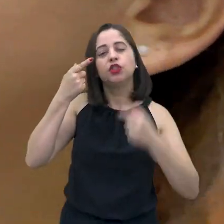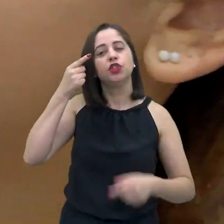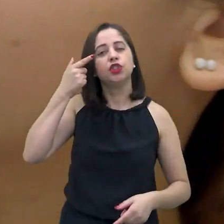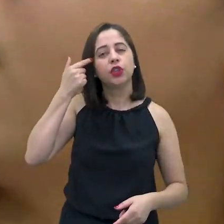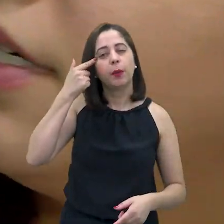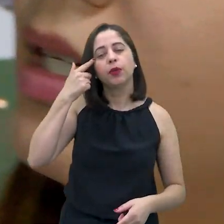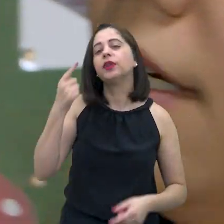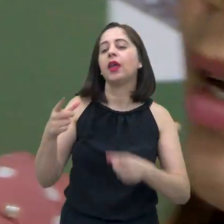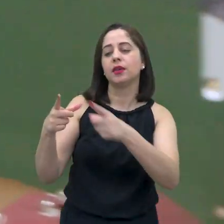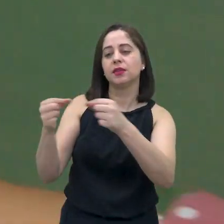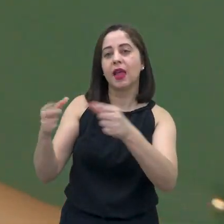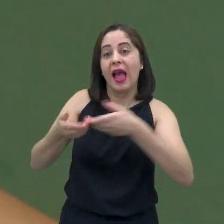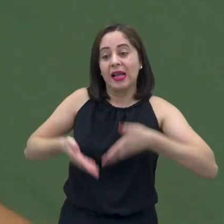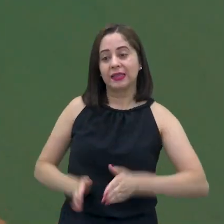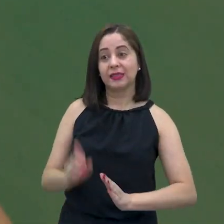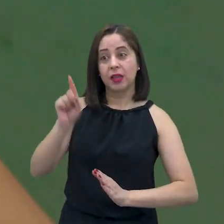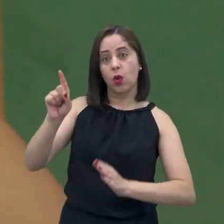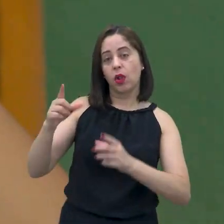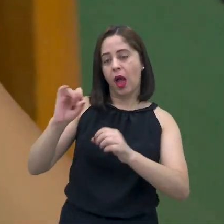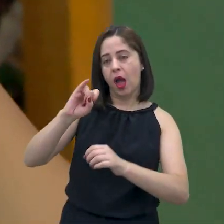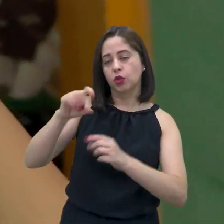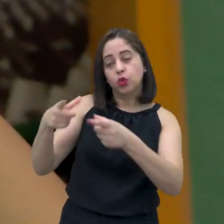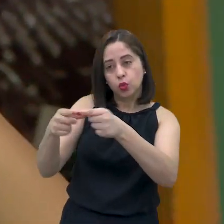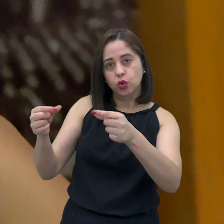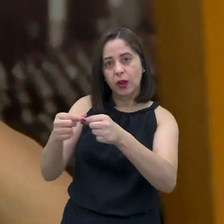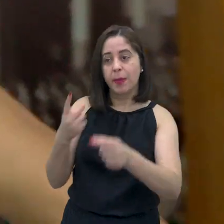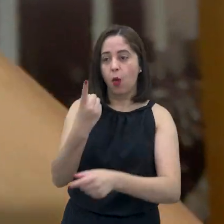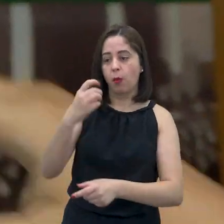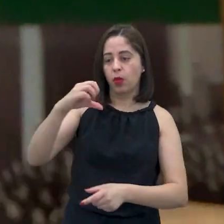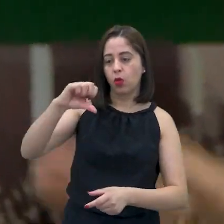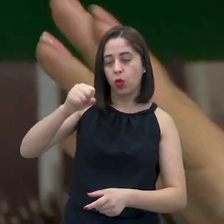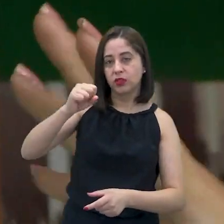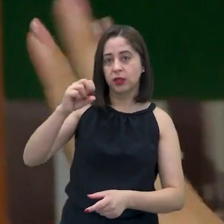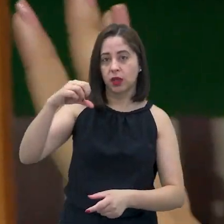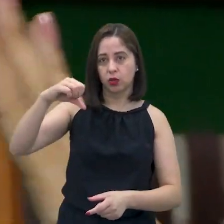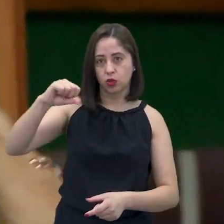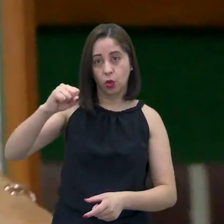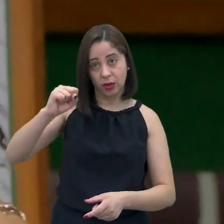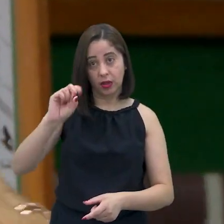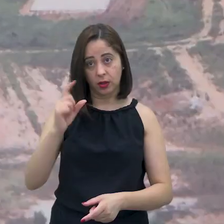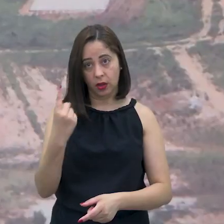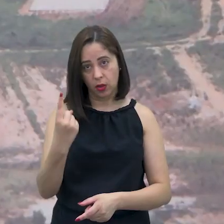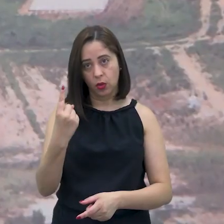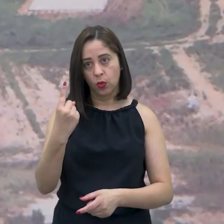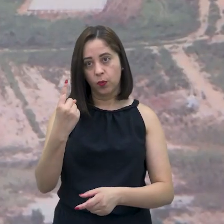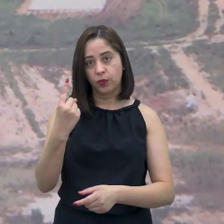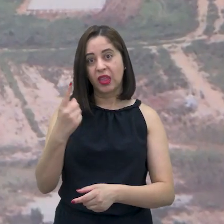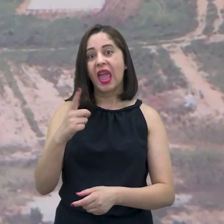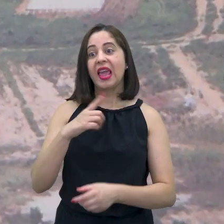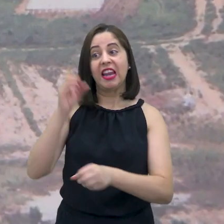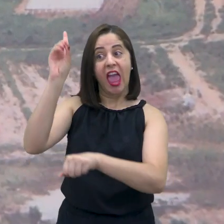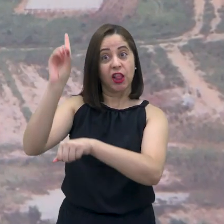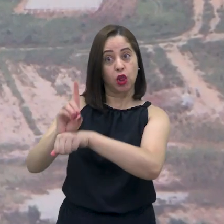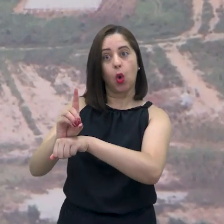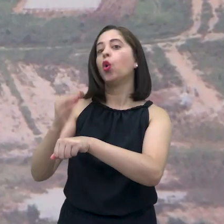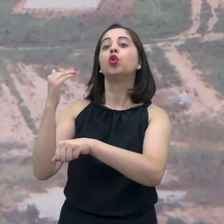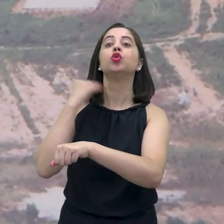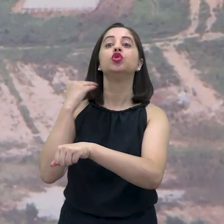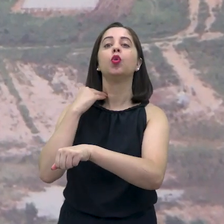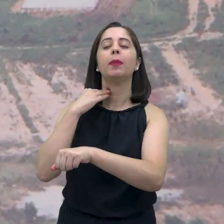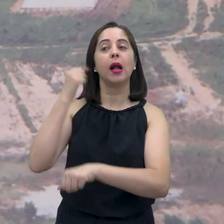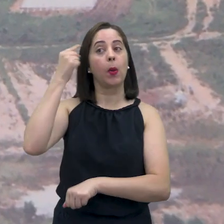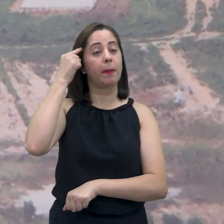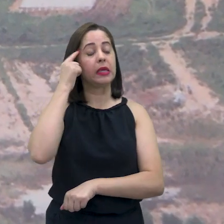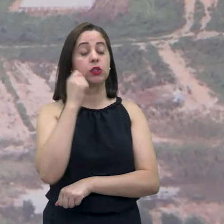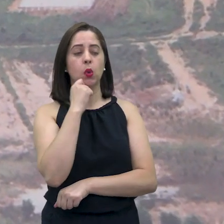na cidade de fukuoka em 1881 dono de um banco e visionário viu no Brasil a oportunidade de deixar